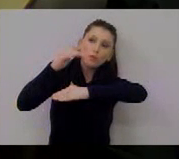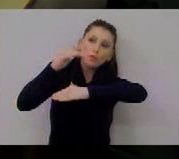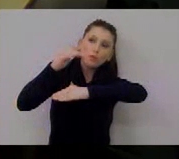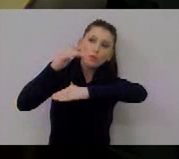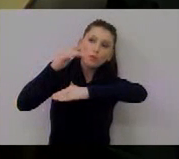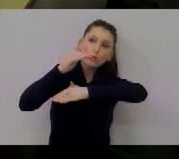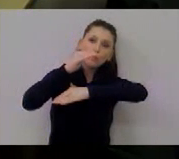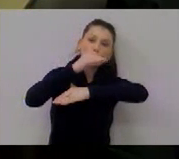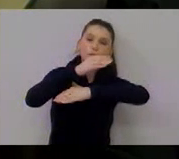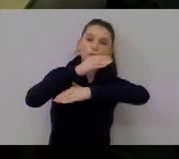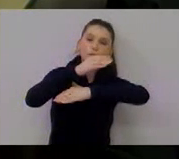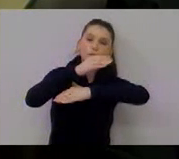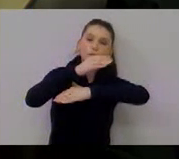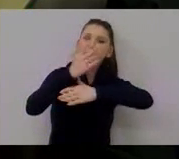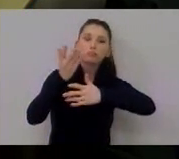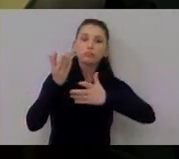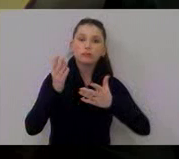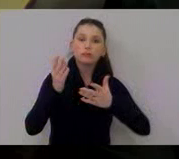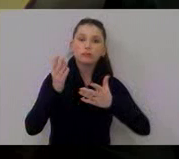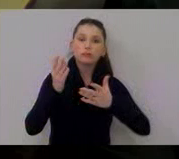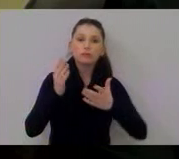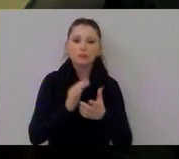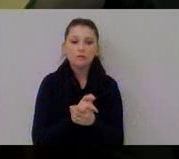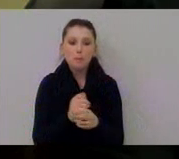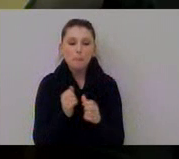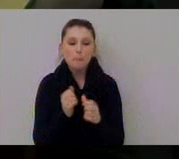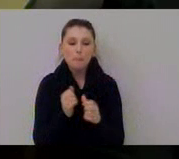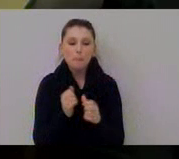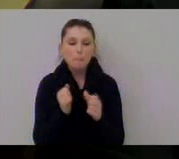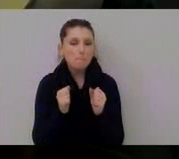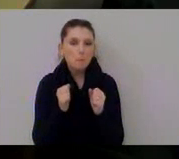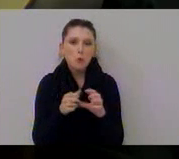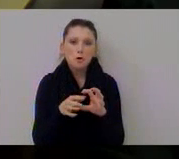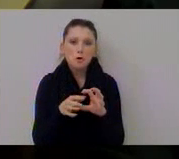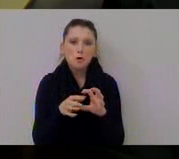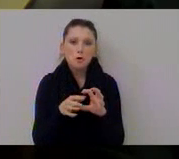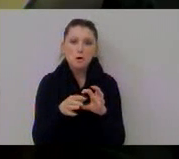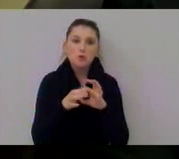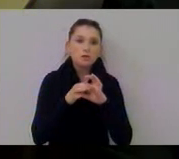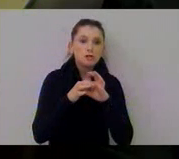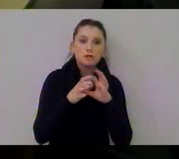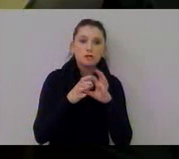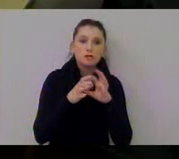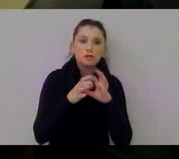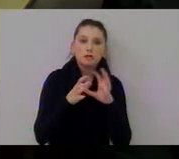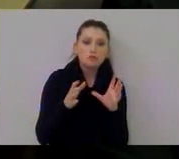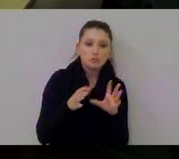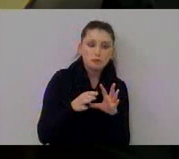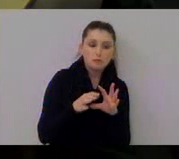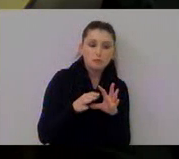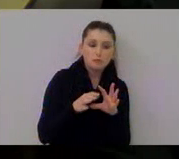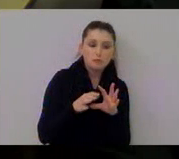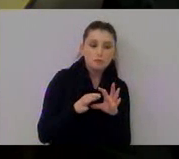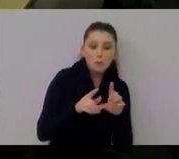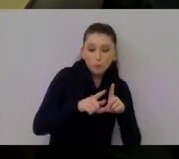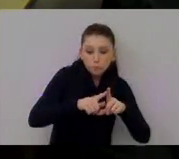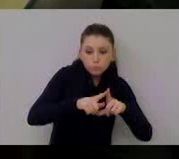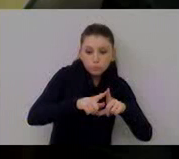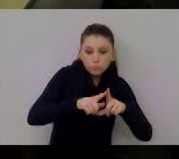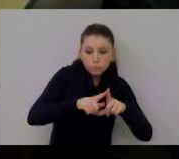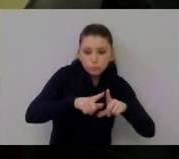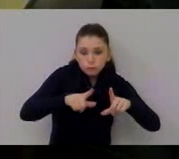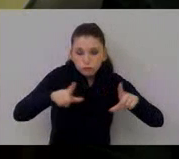que poderiam ser abertas, porque foi ali colocada montes